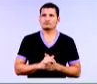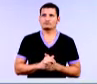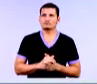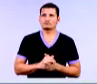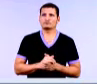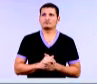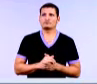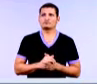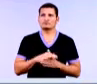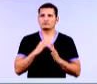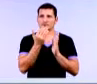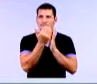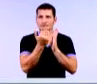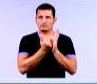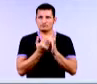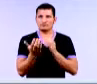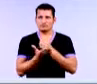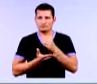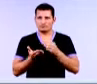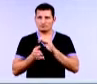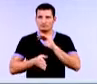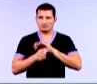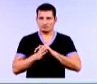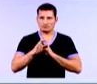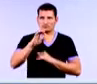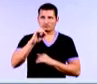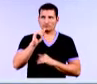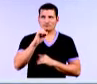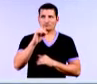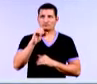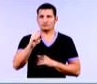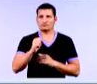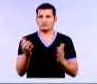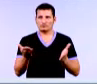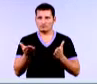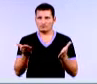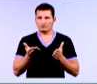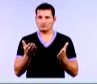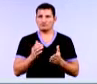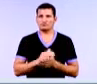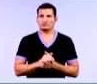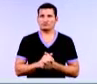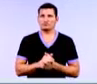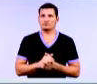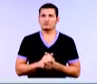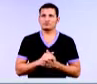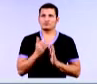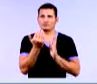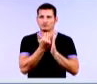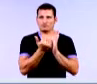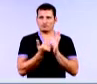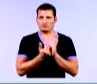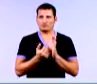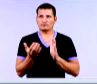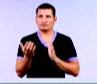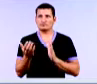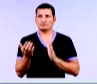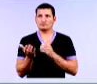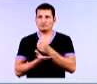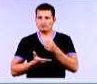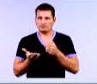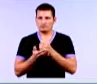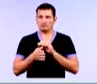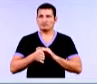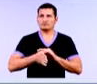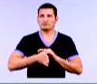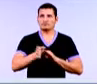o programa básico de entrada de dados. Agora nós vamos fazer aqui, de entrada não, perdão gente, programa básico de saída de dados. Agora nós